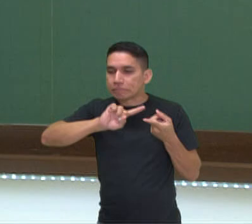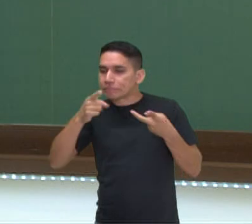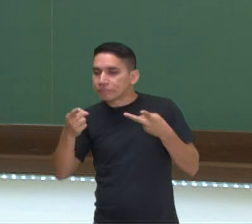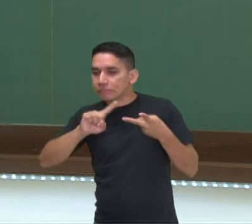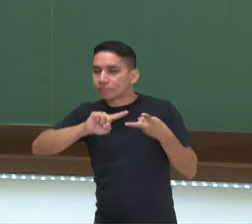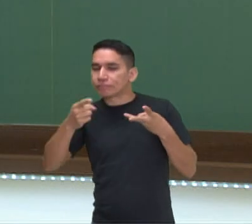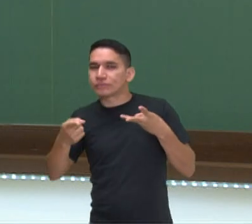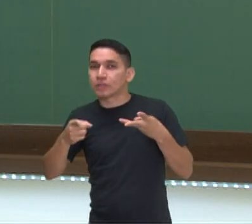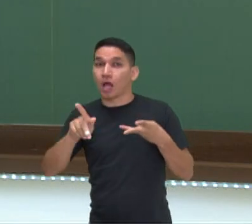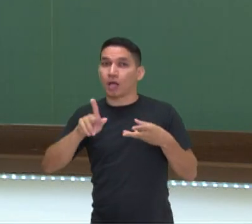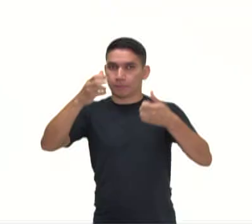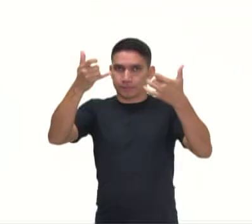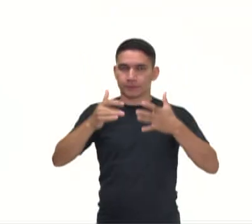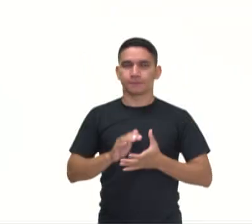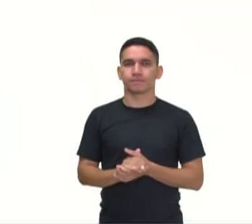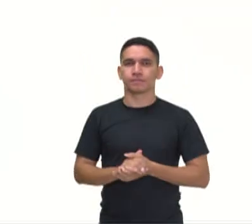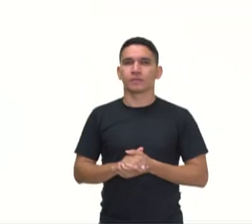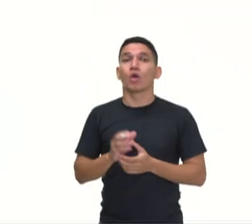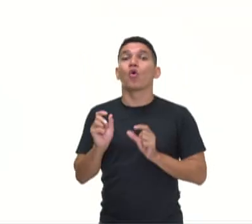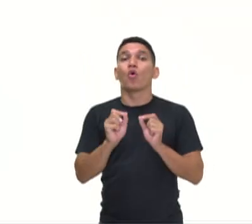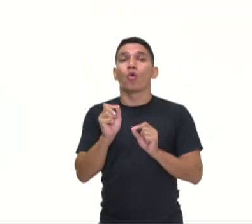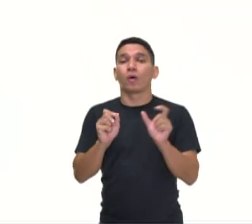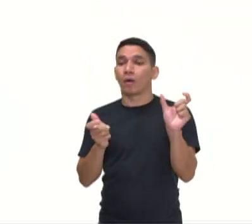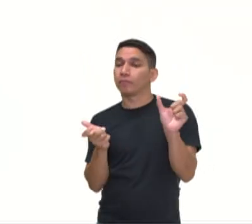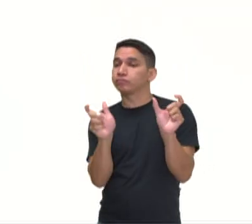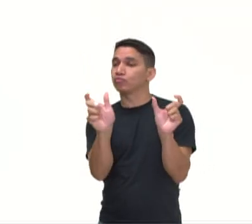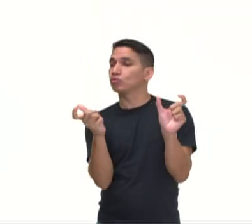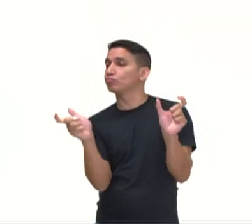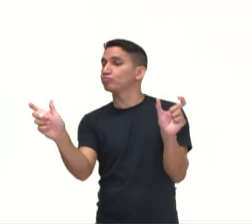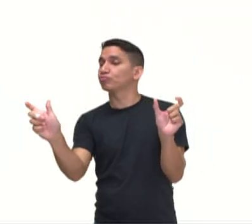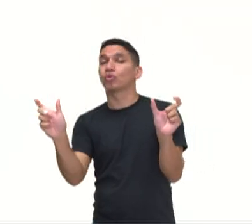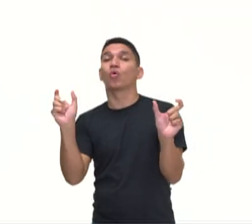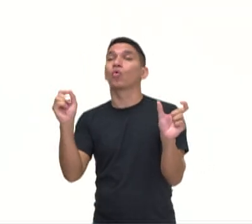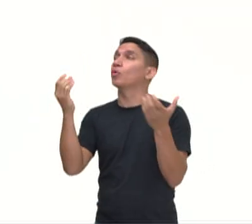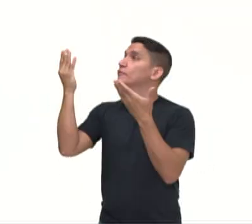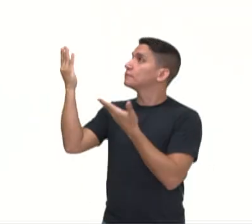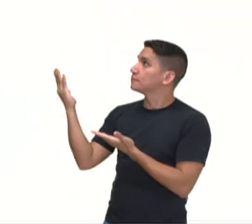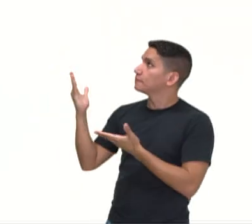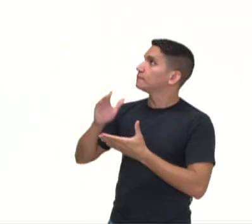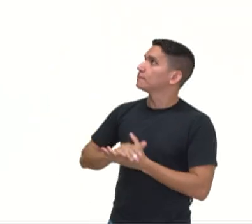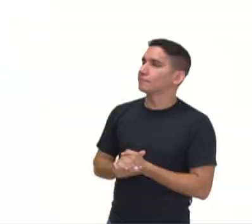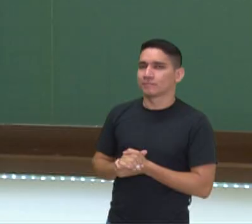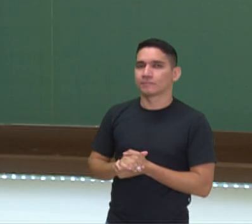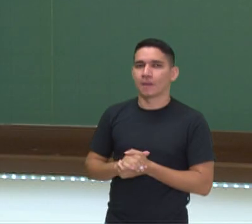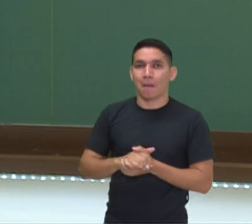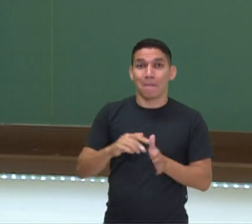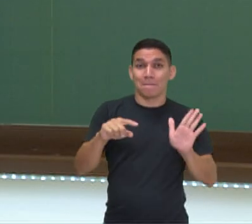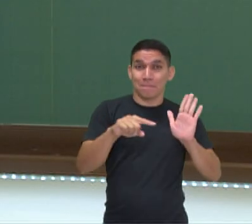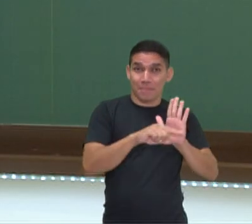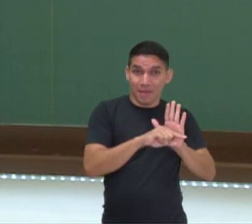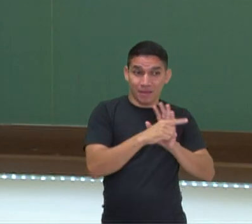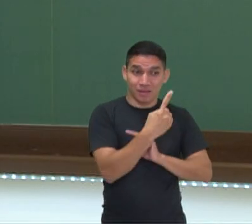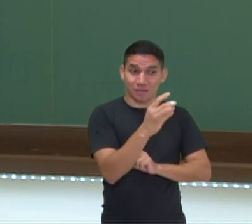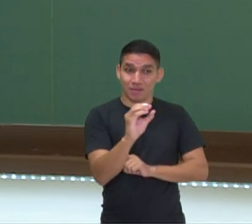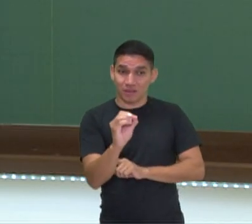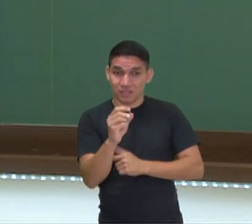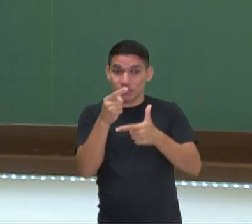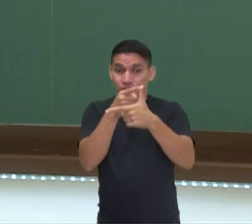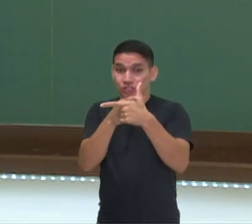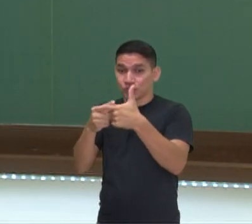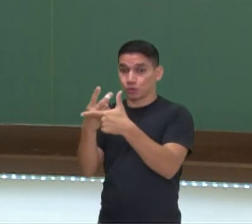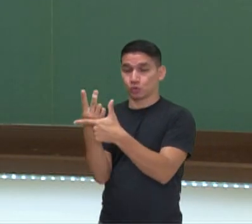minhas Tony fala assim complete os esquemas abaixo Então eu tenho menos 100 /